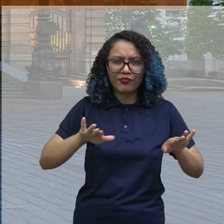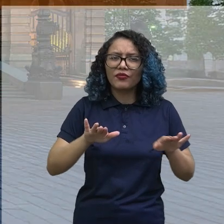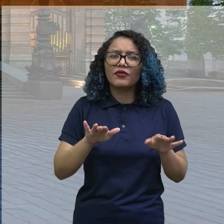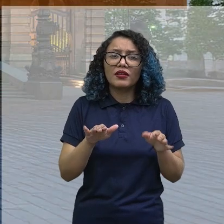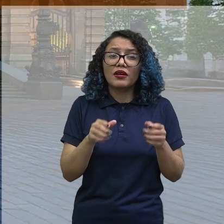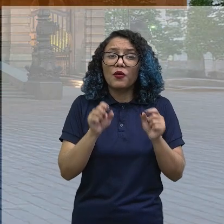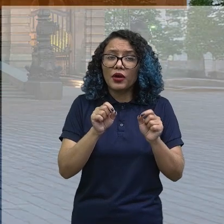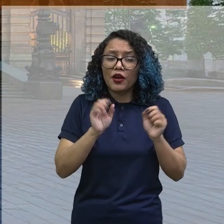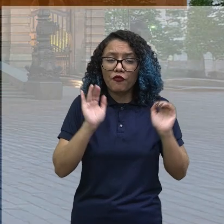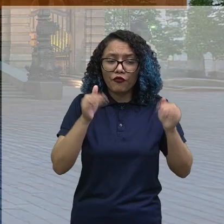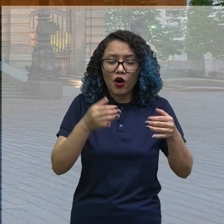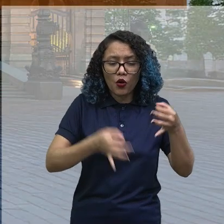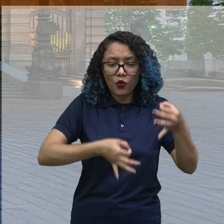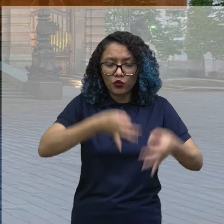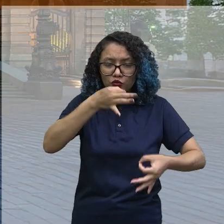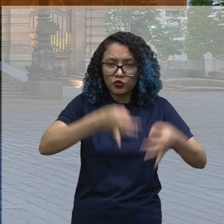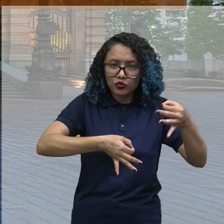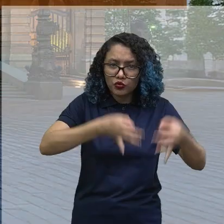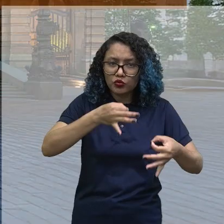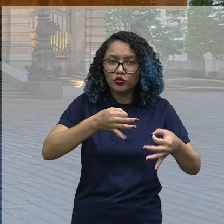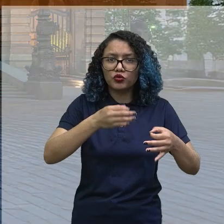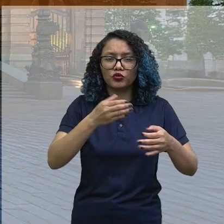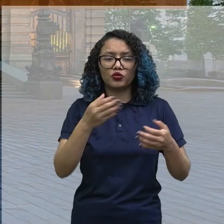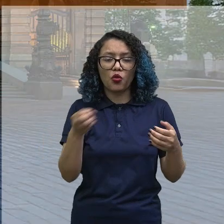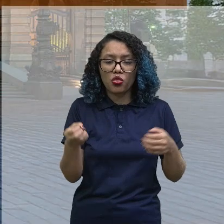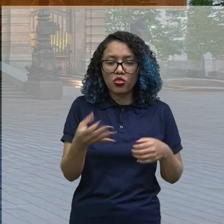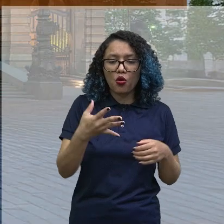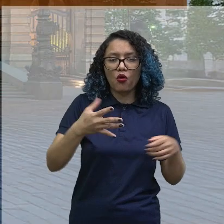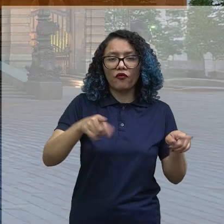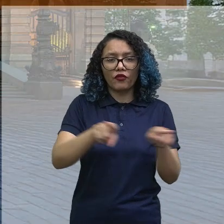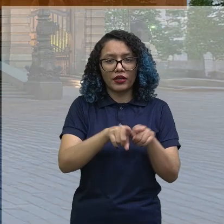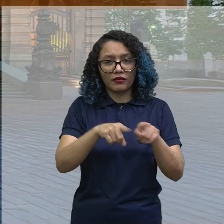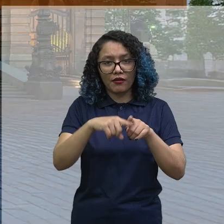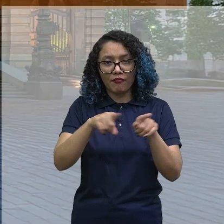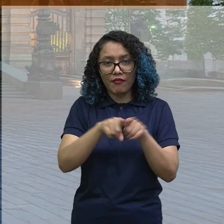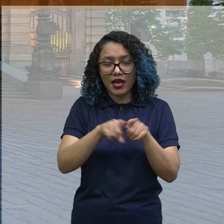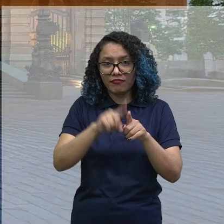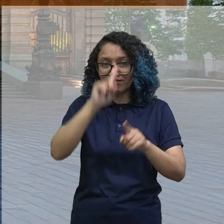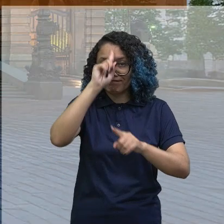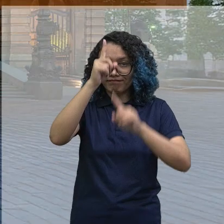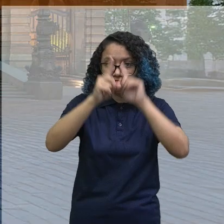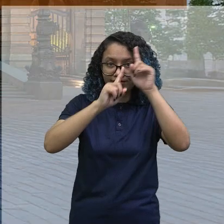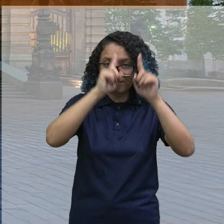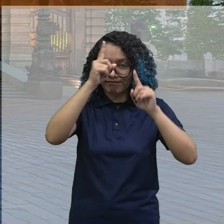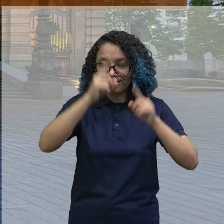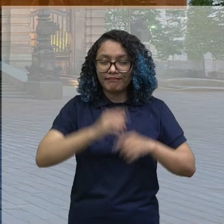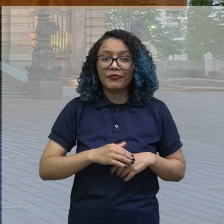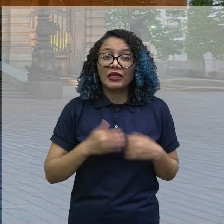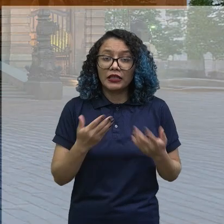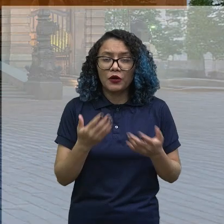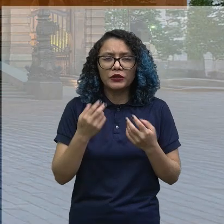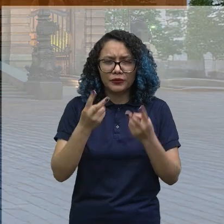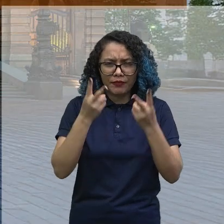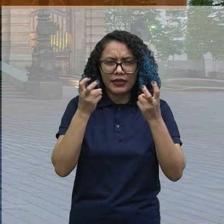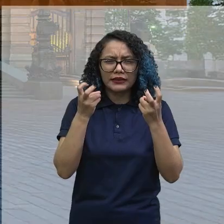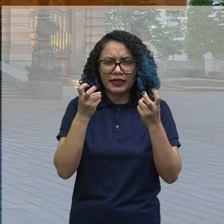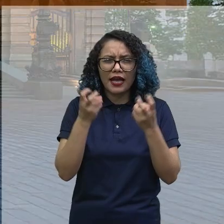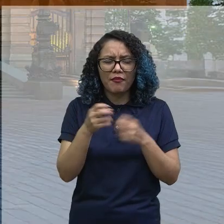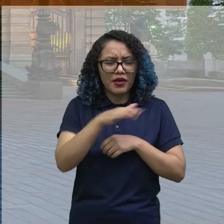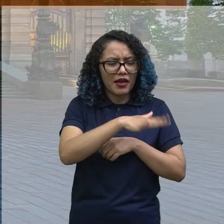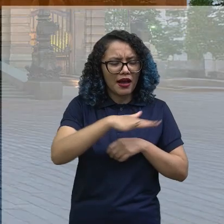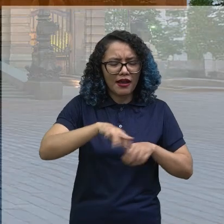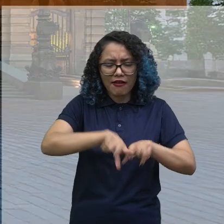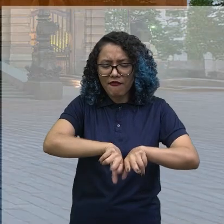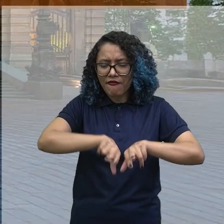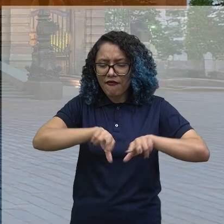justo, moderno e criativo. Então, a gente percebe que em diferentes setores, as